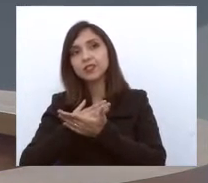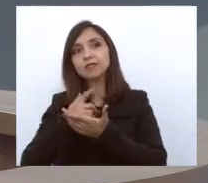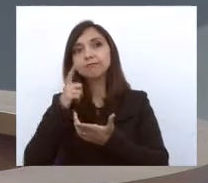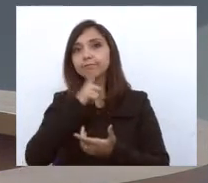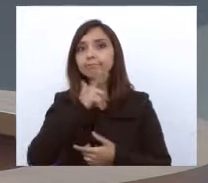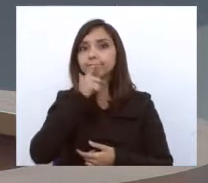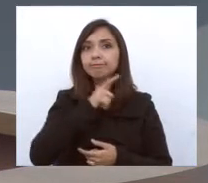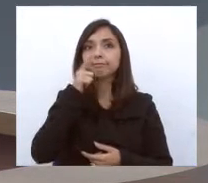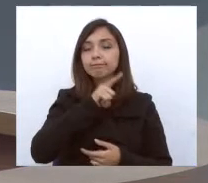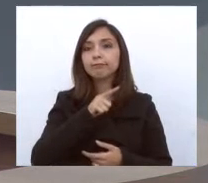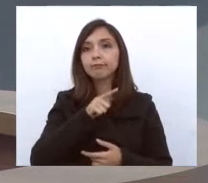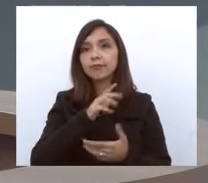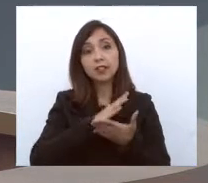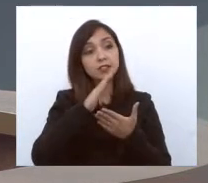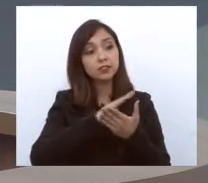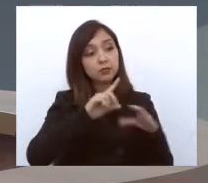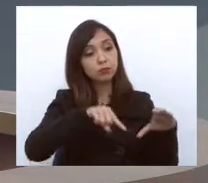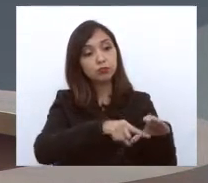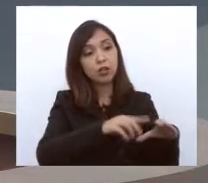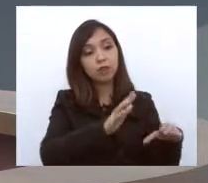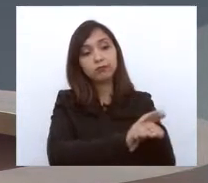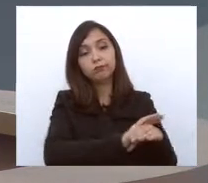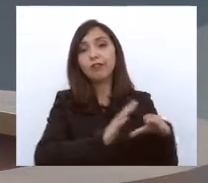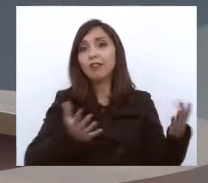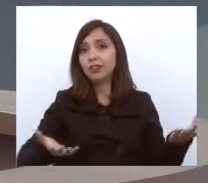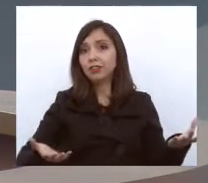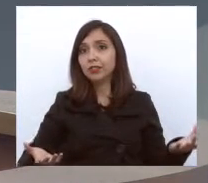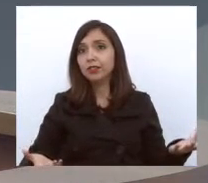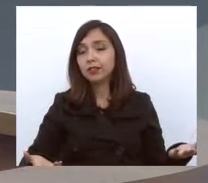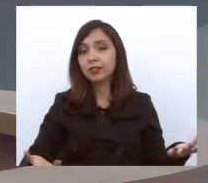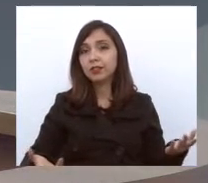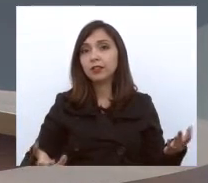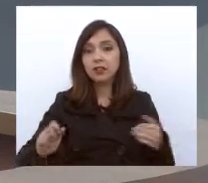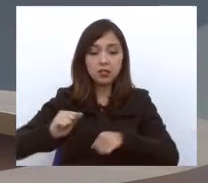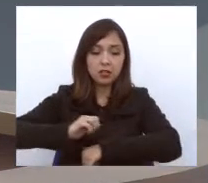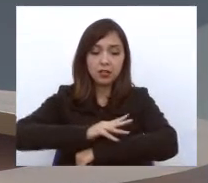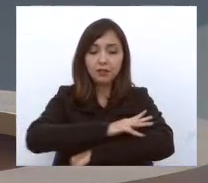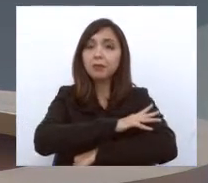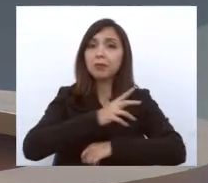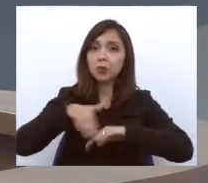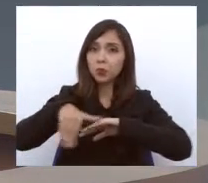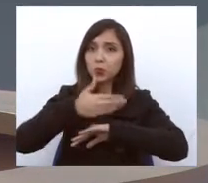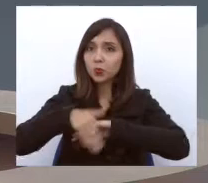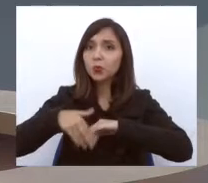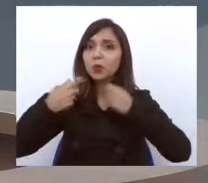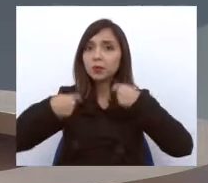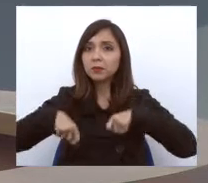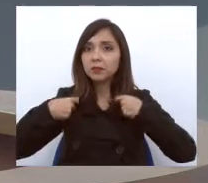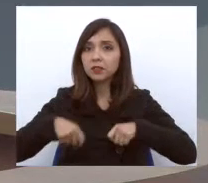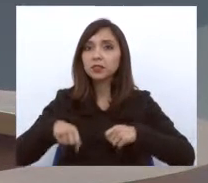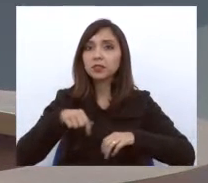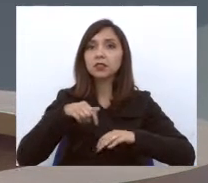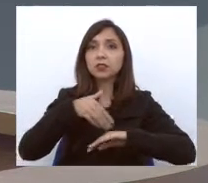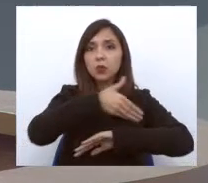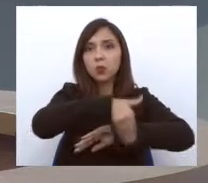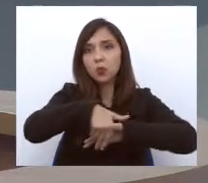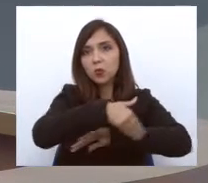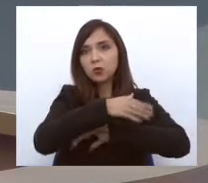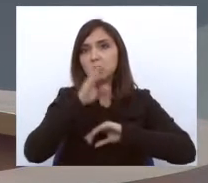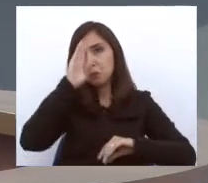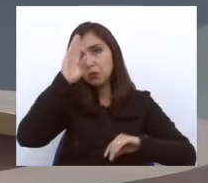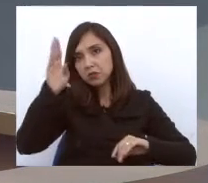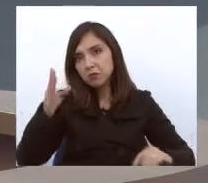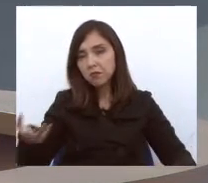conseguir tapar um buraco. Um recapeamento de uma rua necessária, um corredor, uma rua